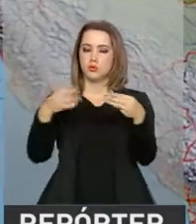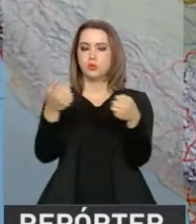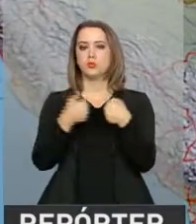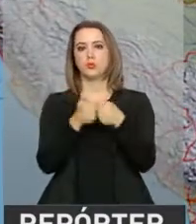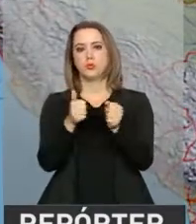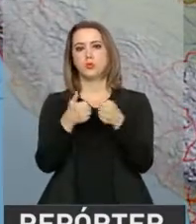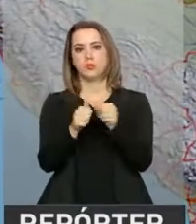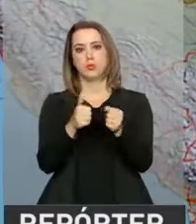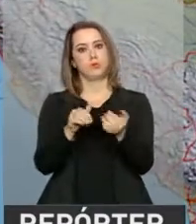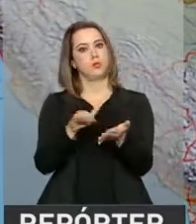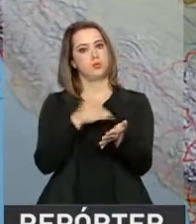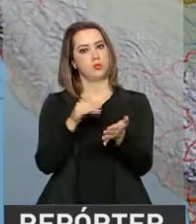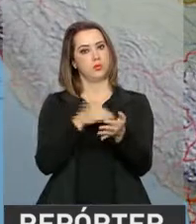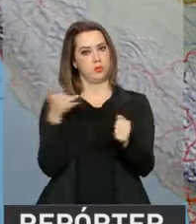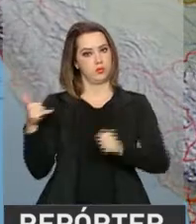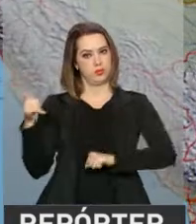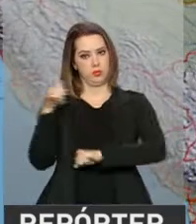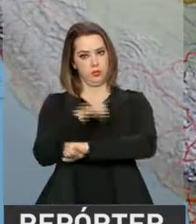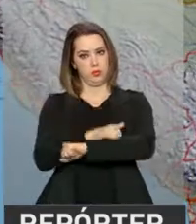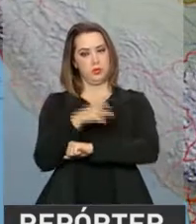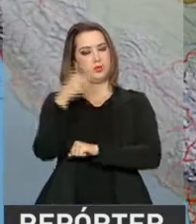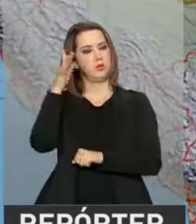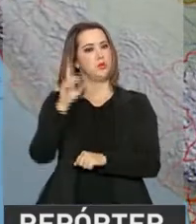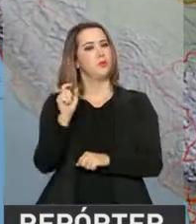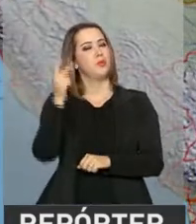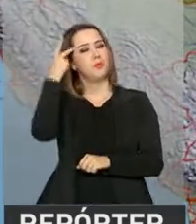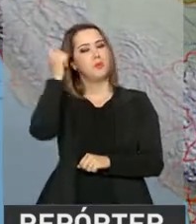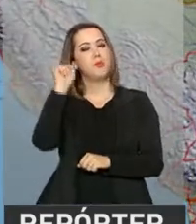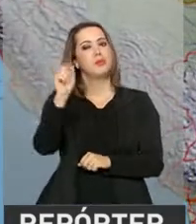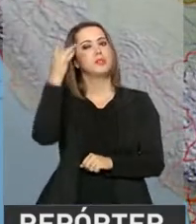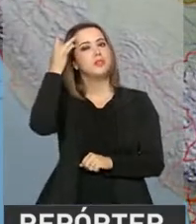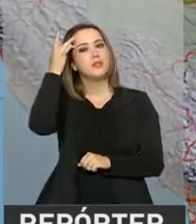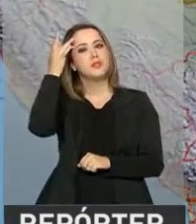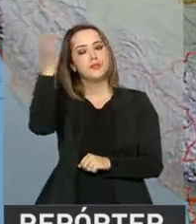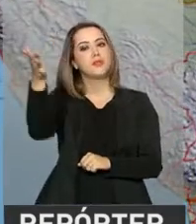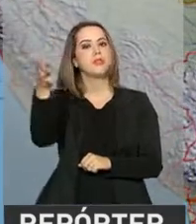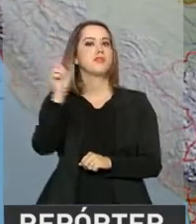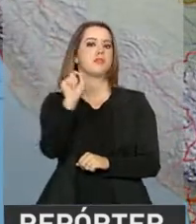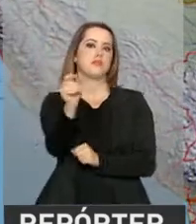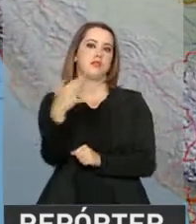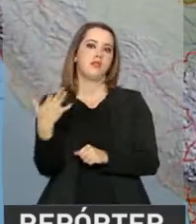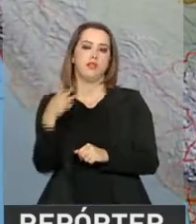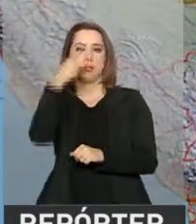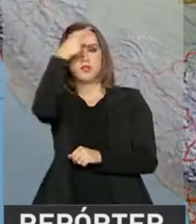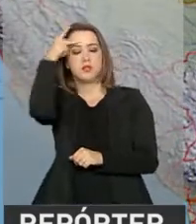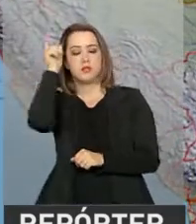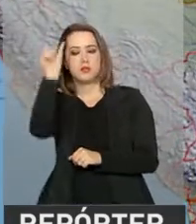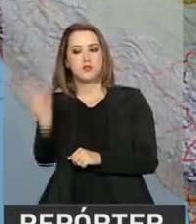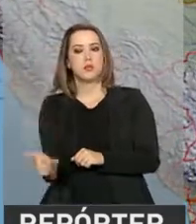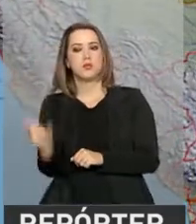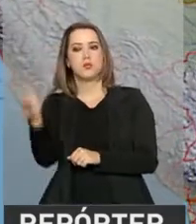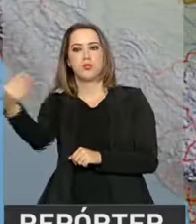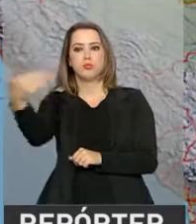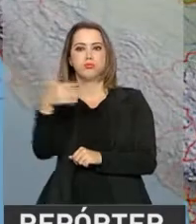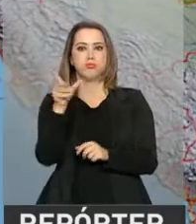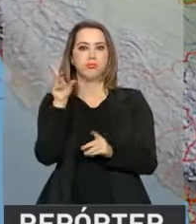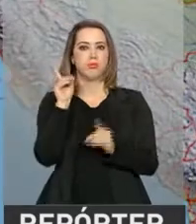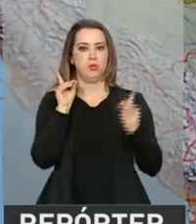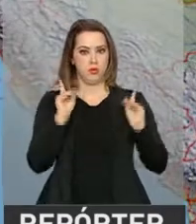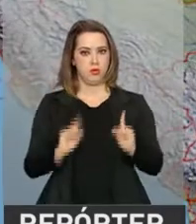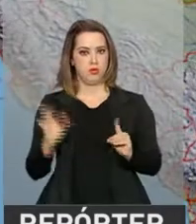para ter facilidade para o embarque e desembarque de pessoas que, porventura, tenham